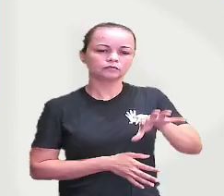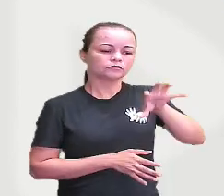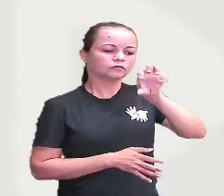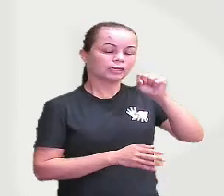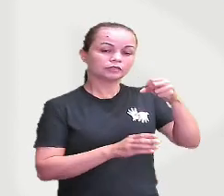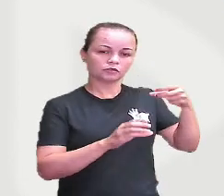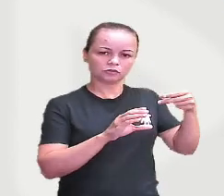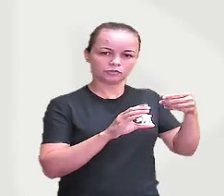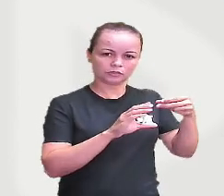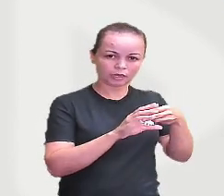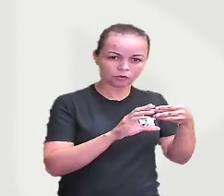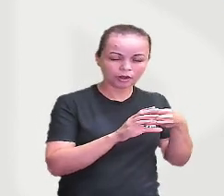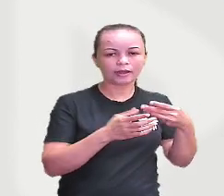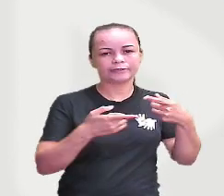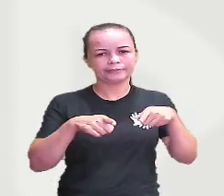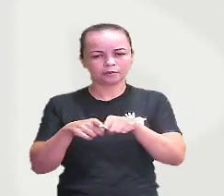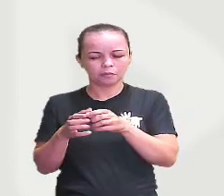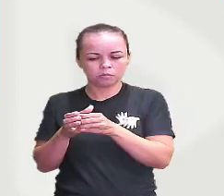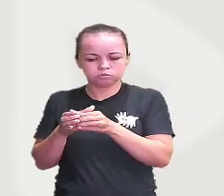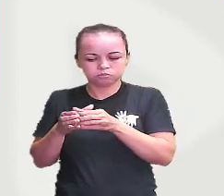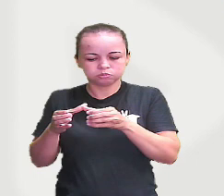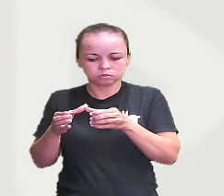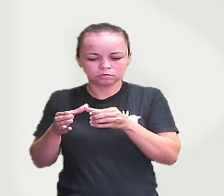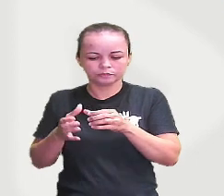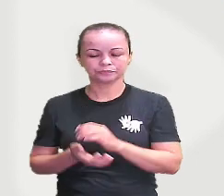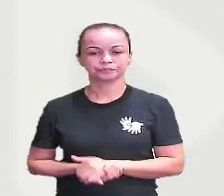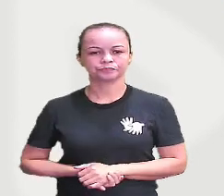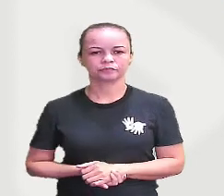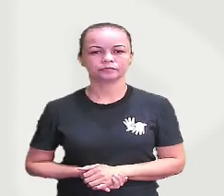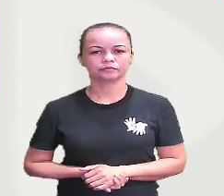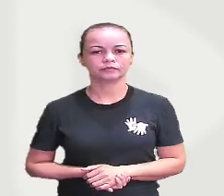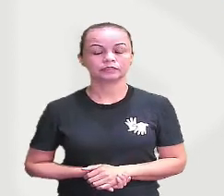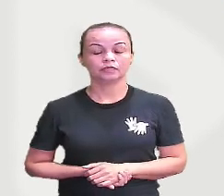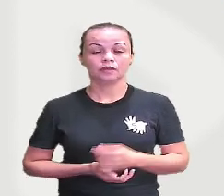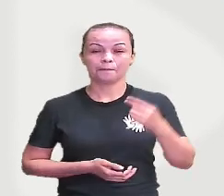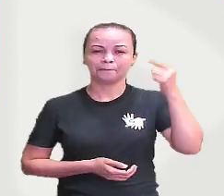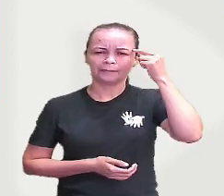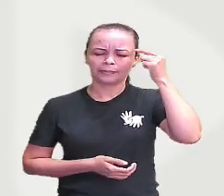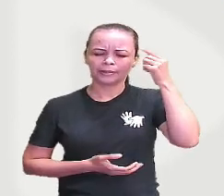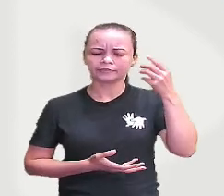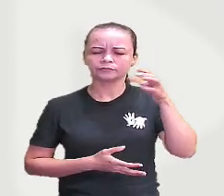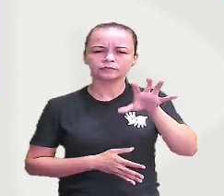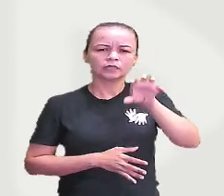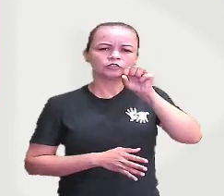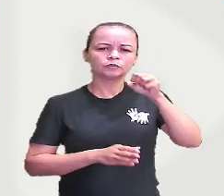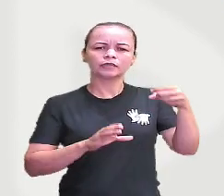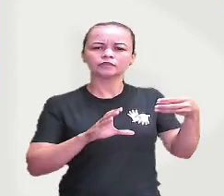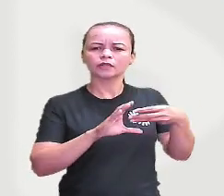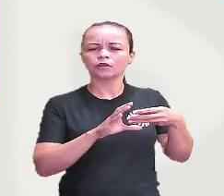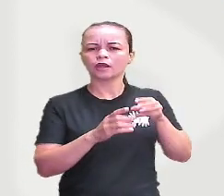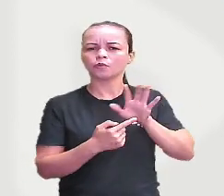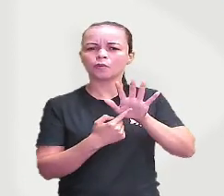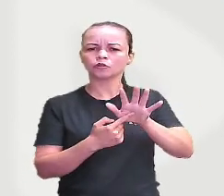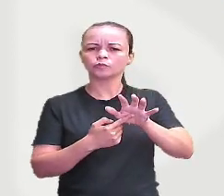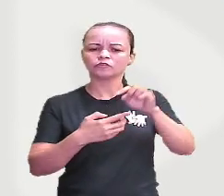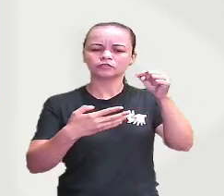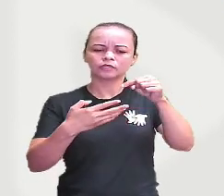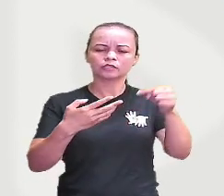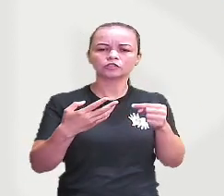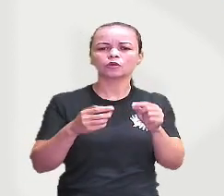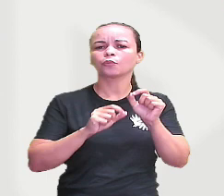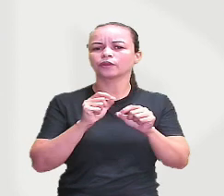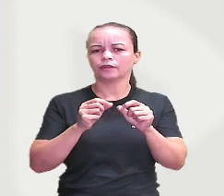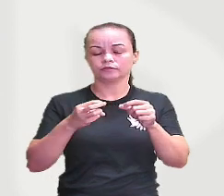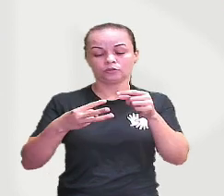celular quanto na fermentação. Mas quando eu penso em respiração celular, quais são as fases que eu quero destacar para você? São 3